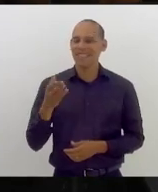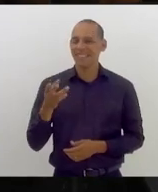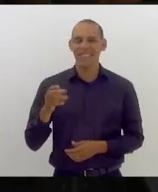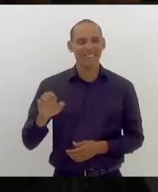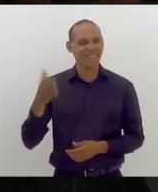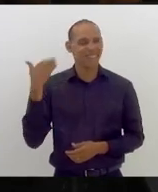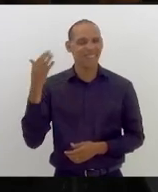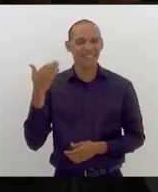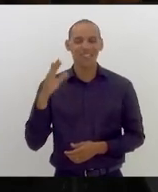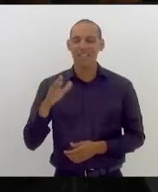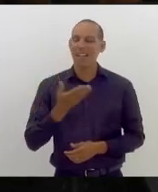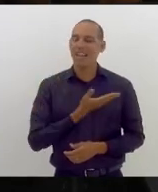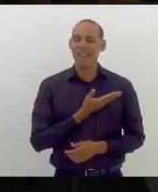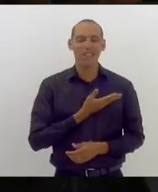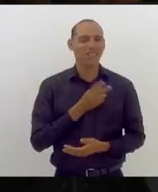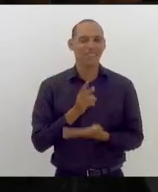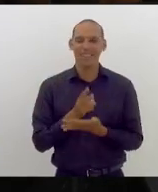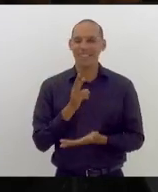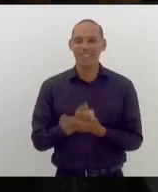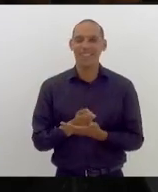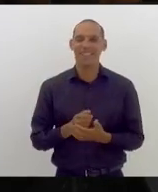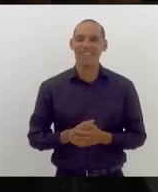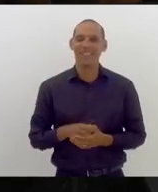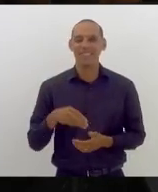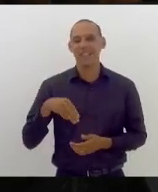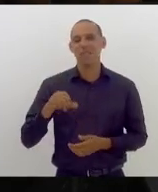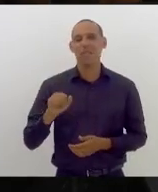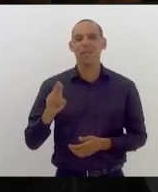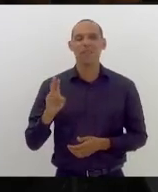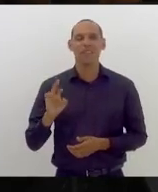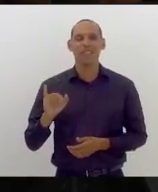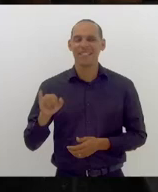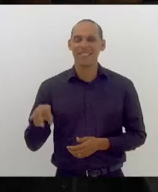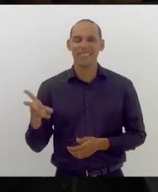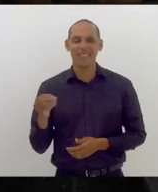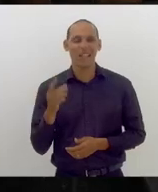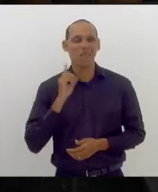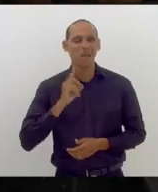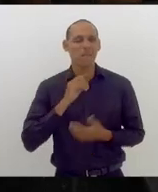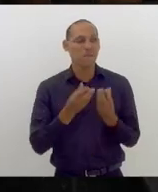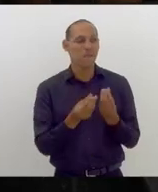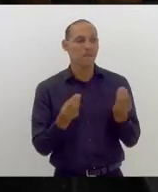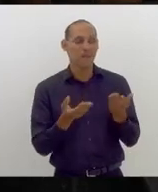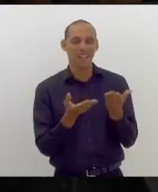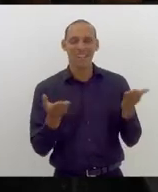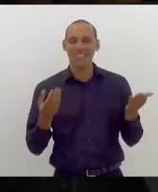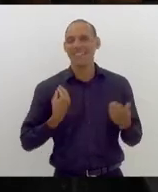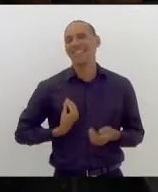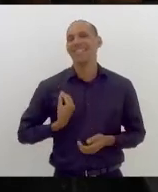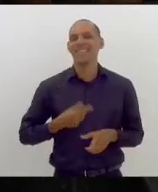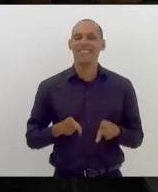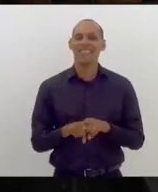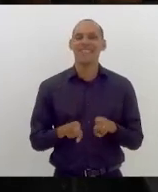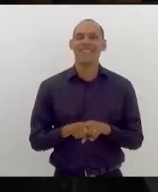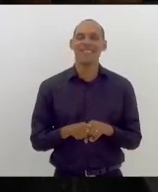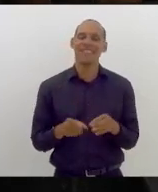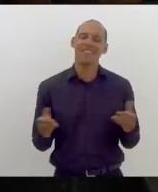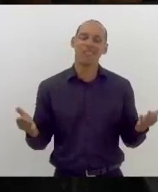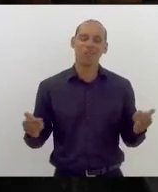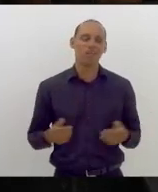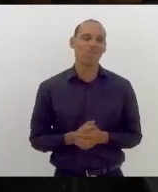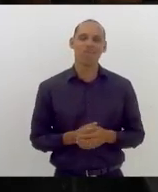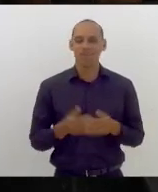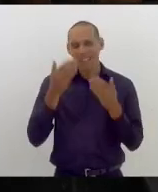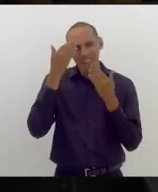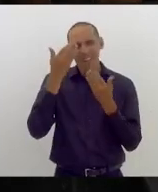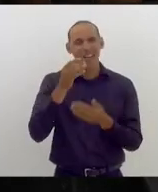de sempre, amigo de toda a vida, Maurinho, tantos flamenguistas aqui presentes também. Então,